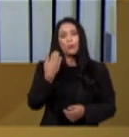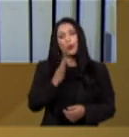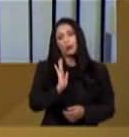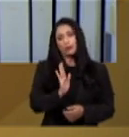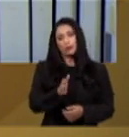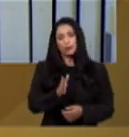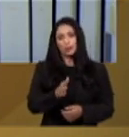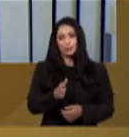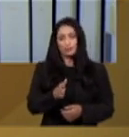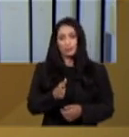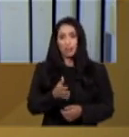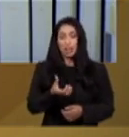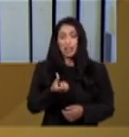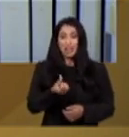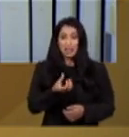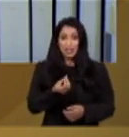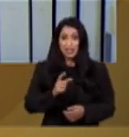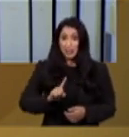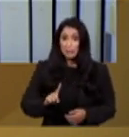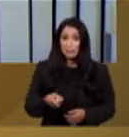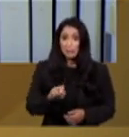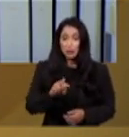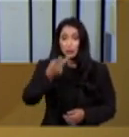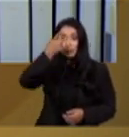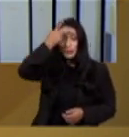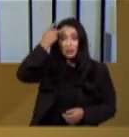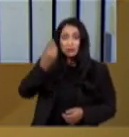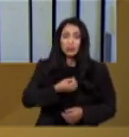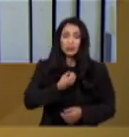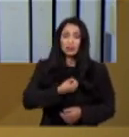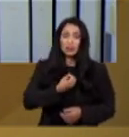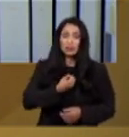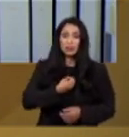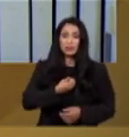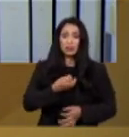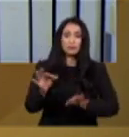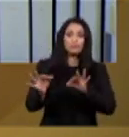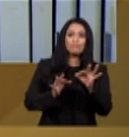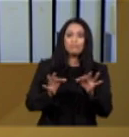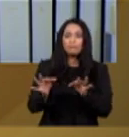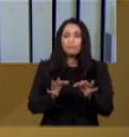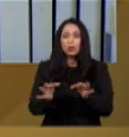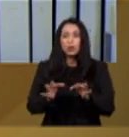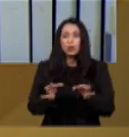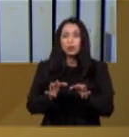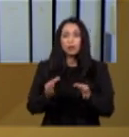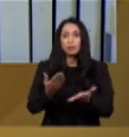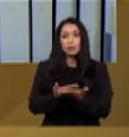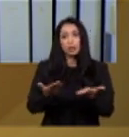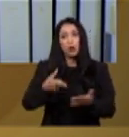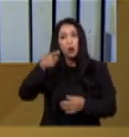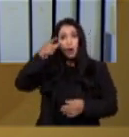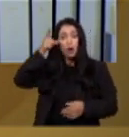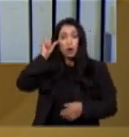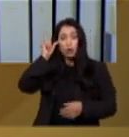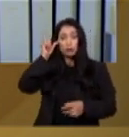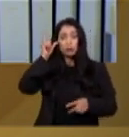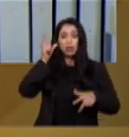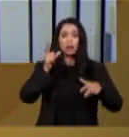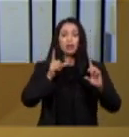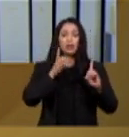doença. São 60 mil vidas e projetos interrompidos. Inclusive, ontem, o falecimento de um